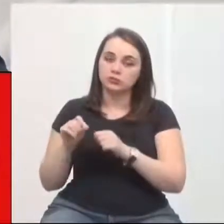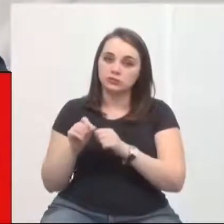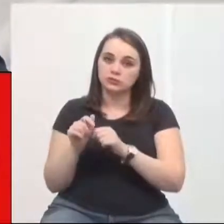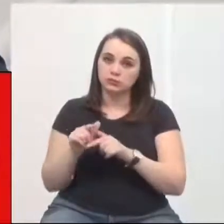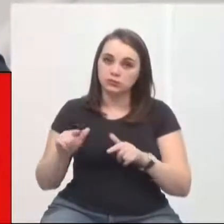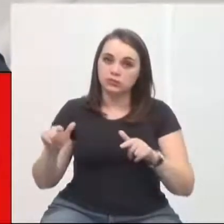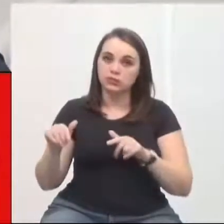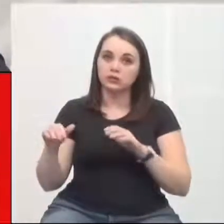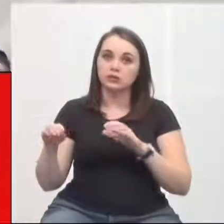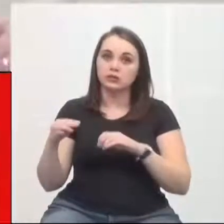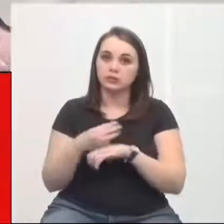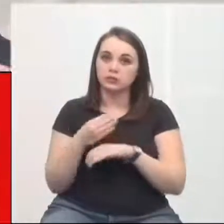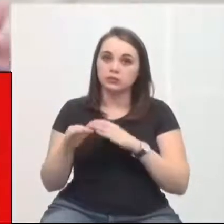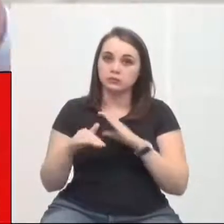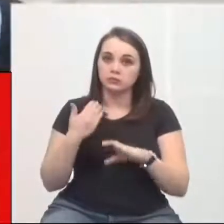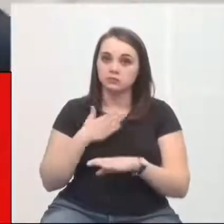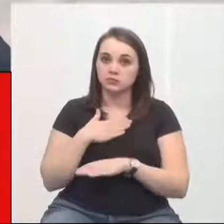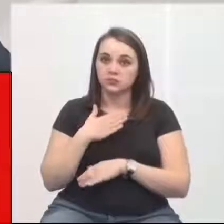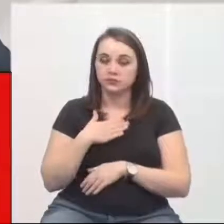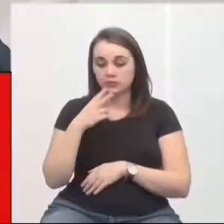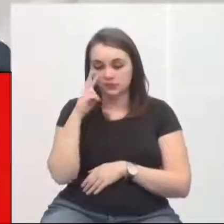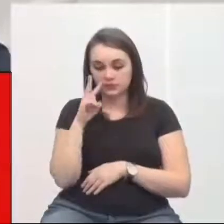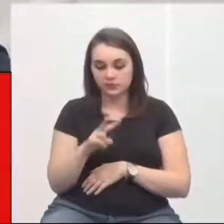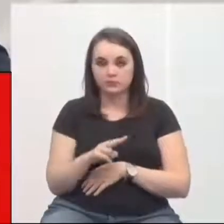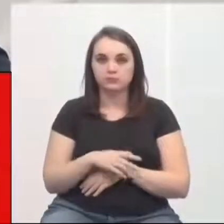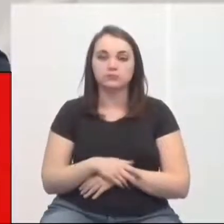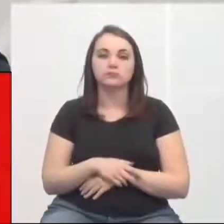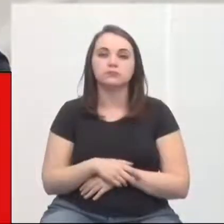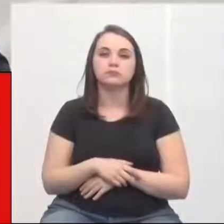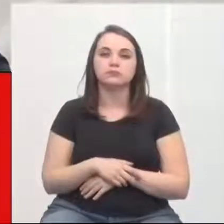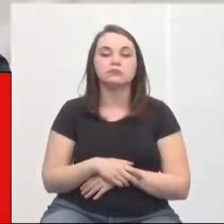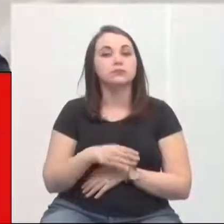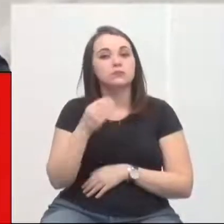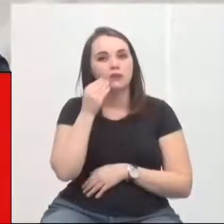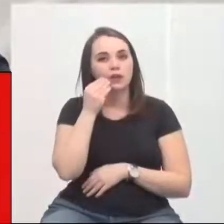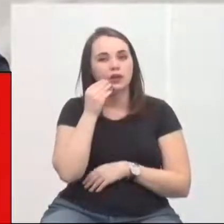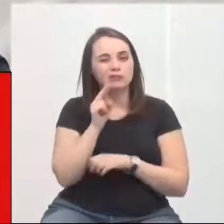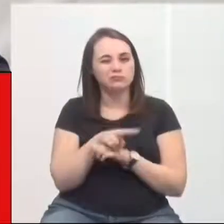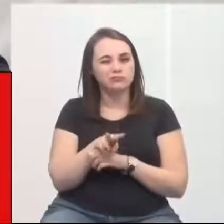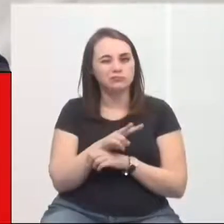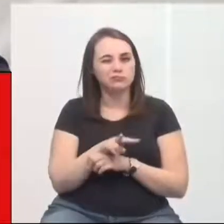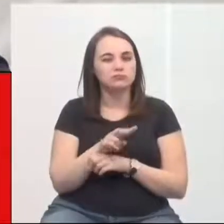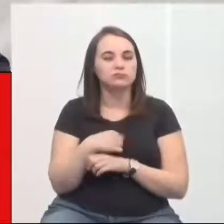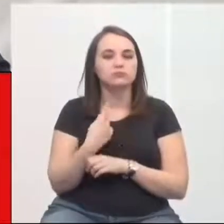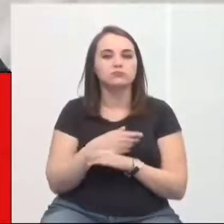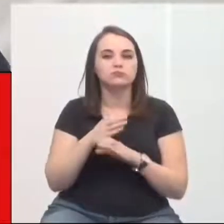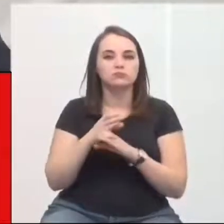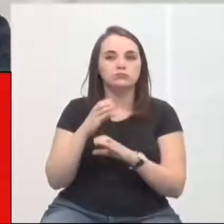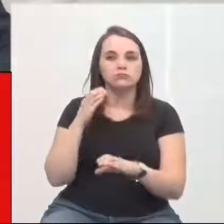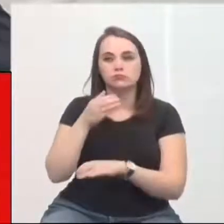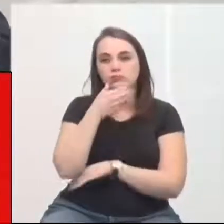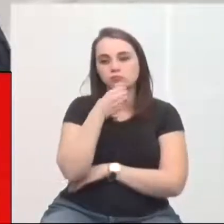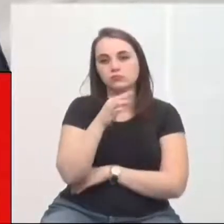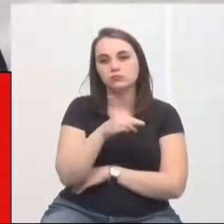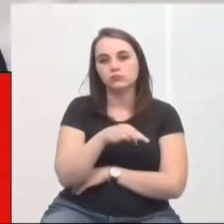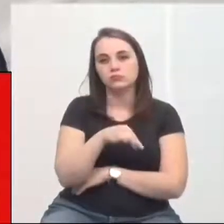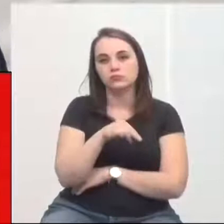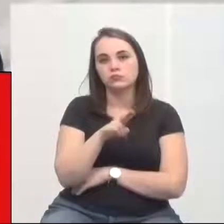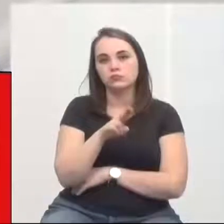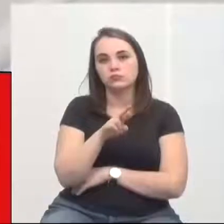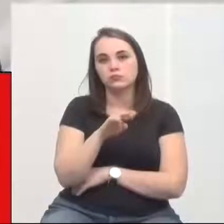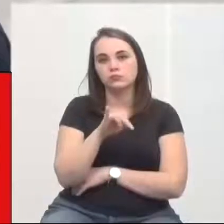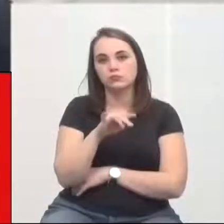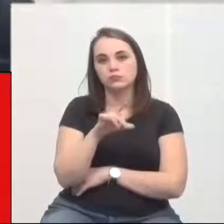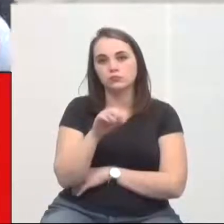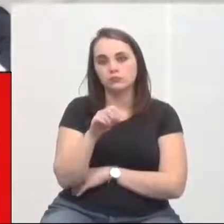eles estão mandando para cá para a gente visualizar. Mas claro que tem a fiscalização do nosso engenheiro, que é o Murilo, que é o sanitarista, que